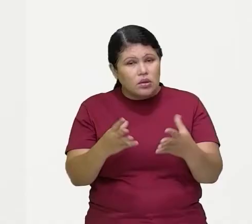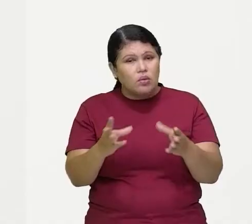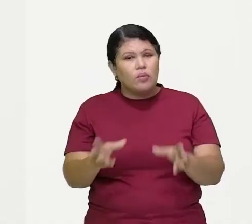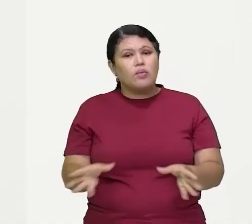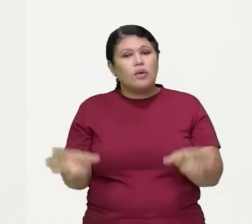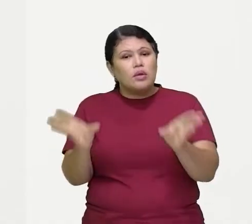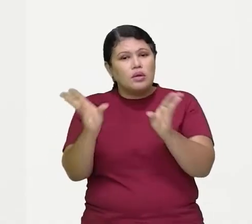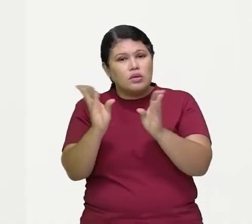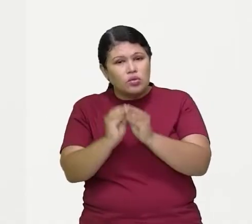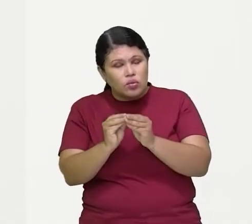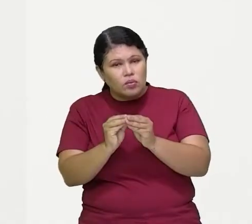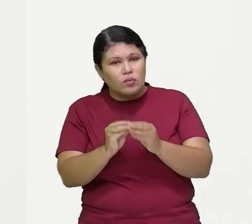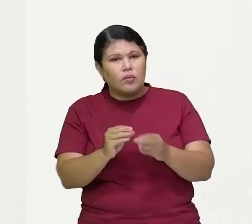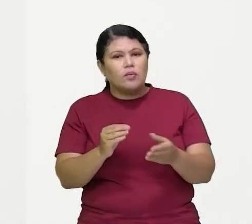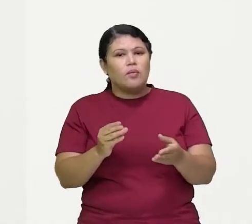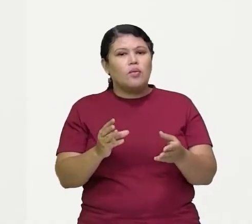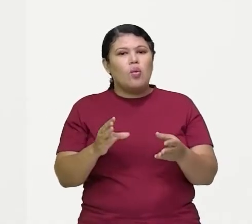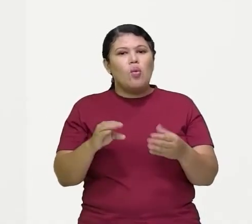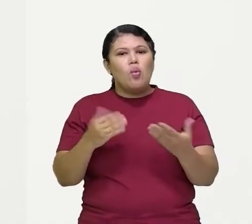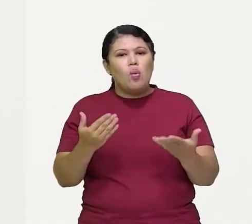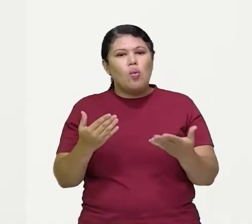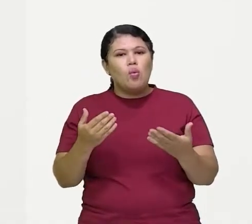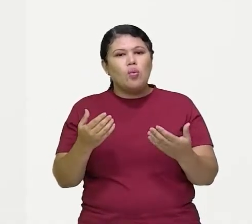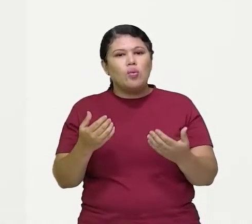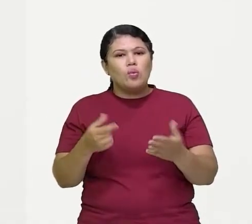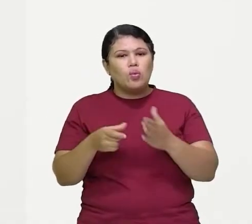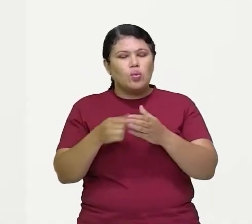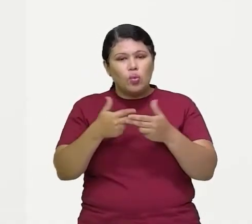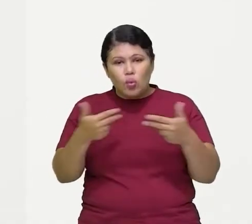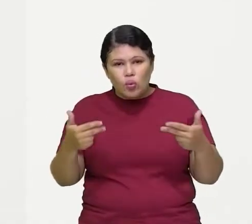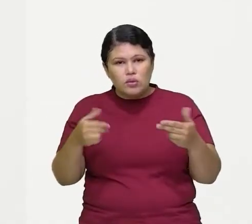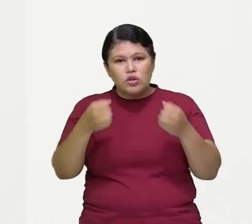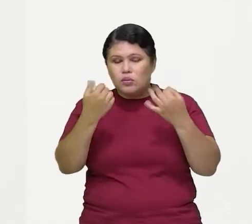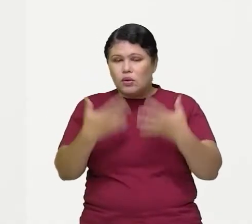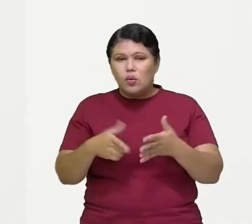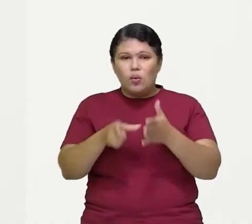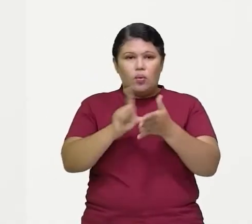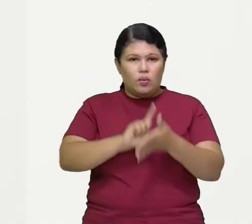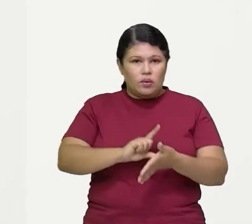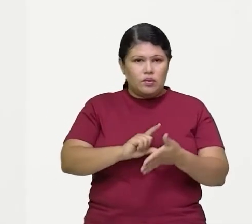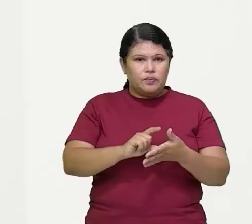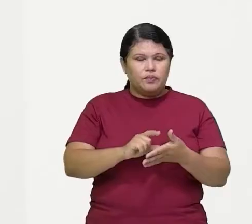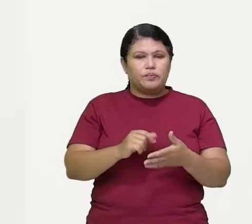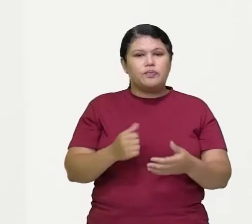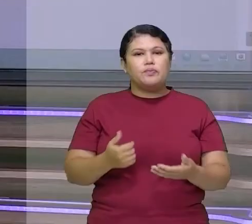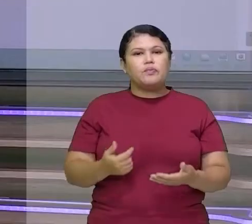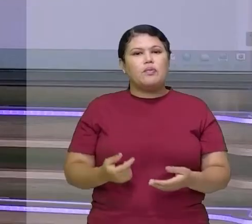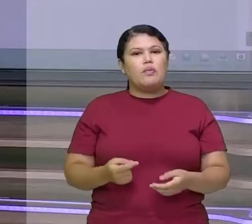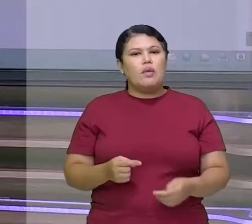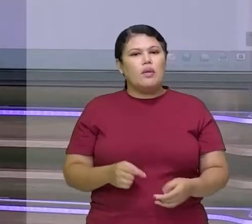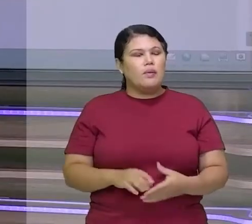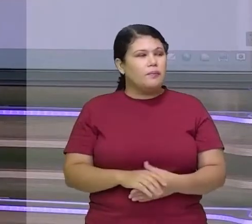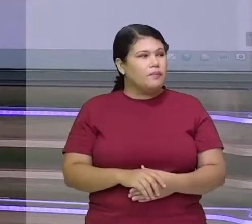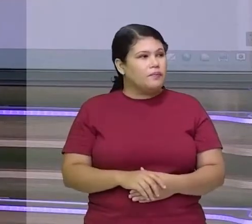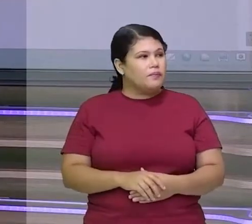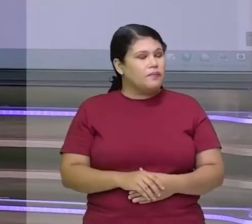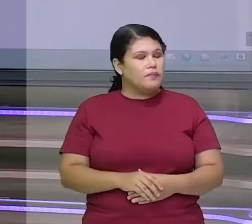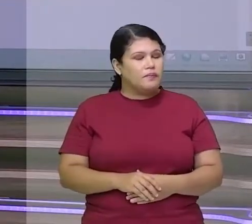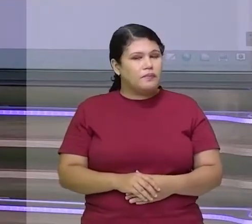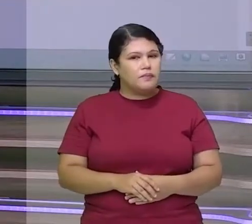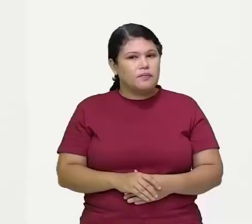explicação. 10 anos, né, depois, não passávamos disso. O que era? 2 pontos. Aí eu digo do que se